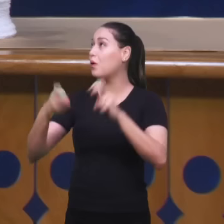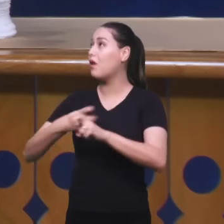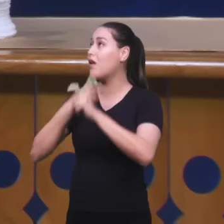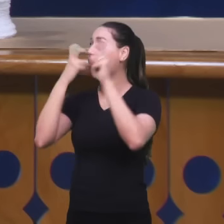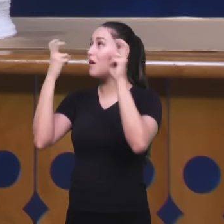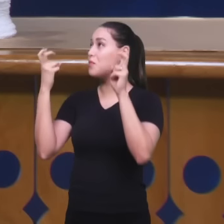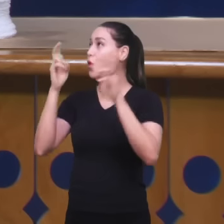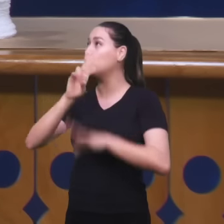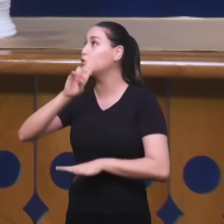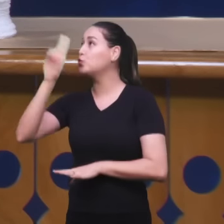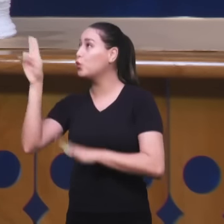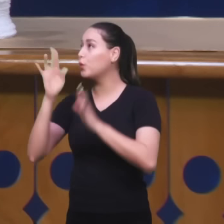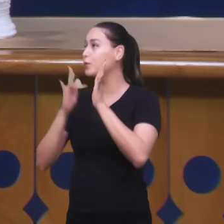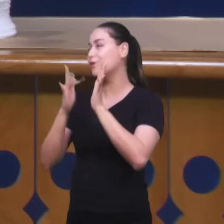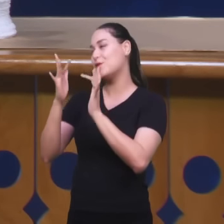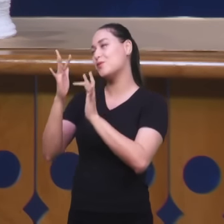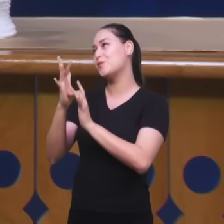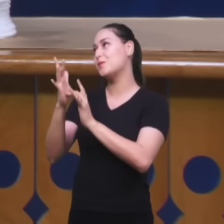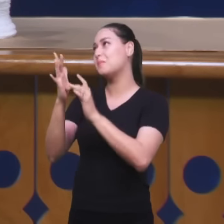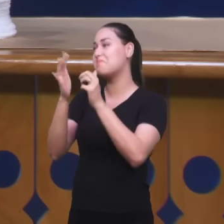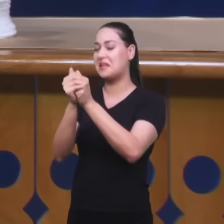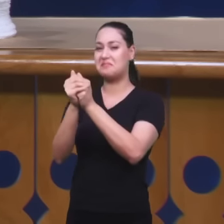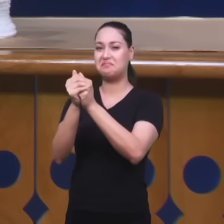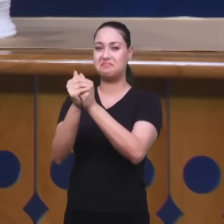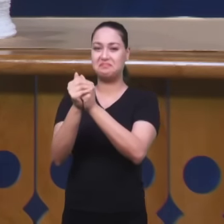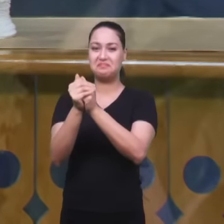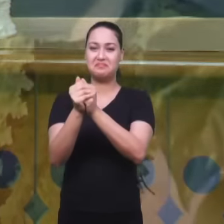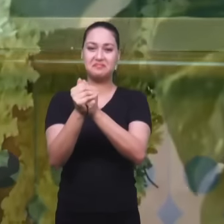Amém Nós ouviremos Um louvor neste instante